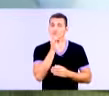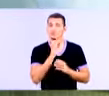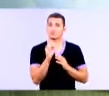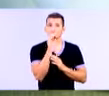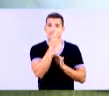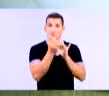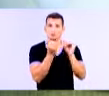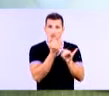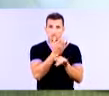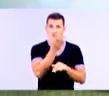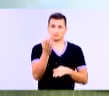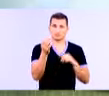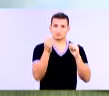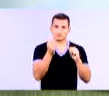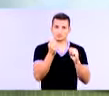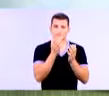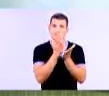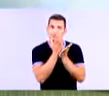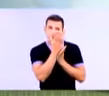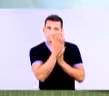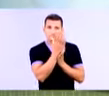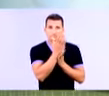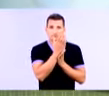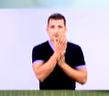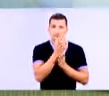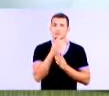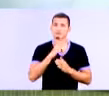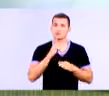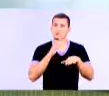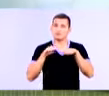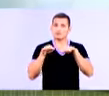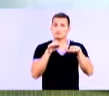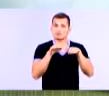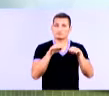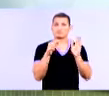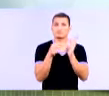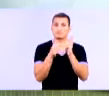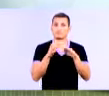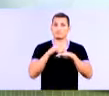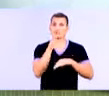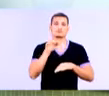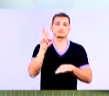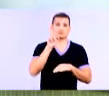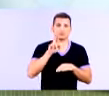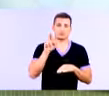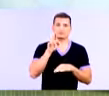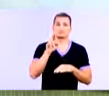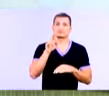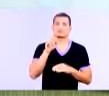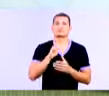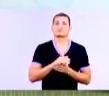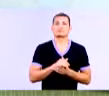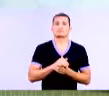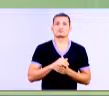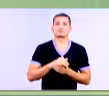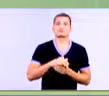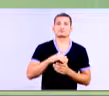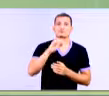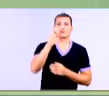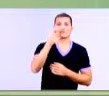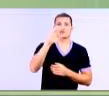para vocês poderem seguir, a gente usou o padrão, a ferramenta mais utilizada de mercado. Nós vamos utilizar aí, no caso, o Eclipse